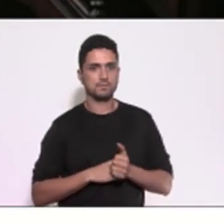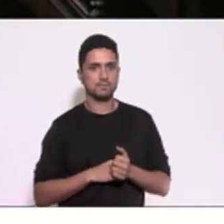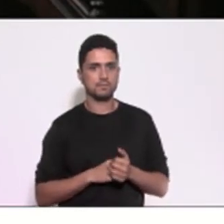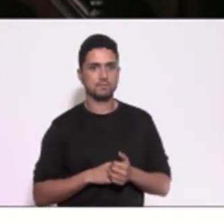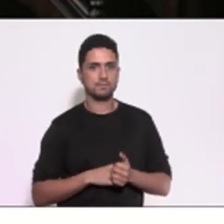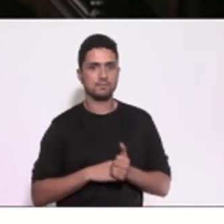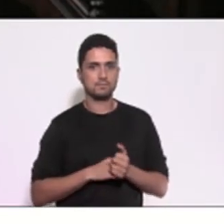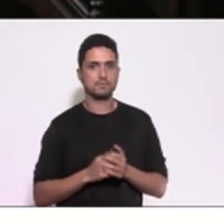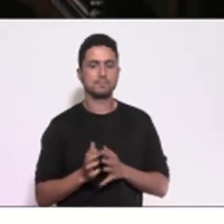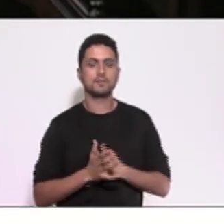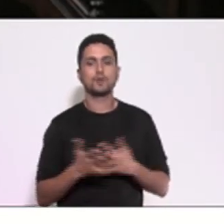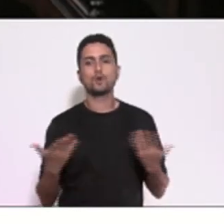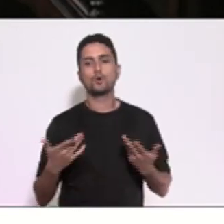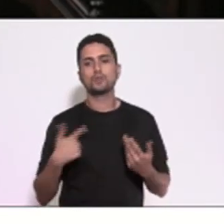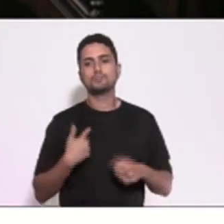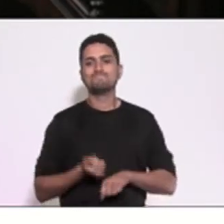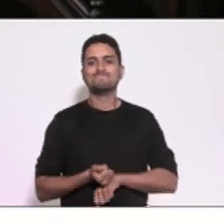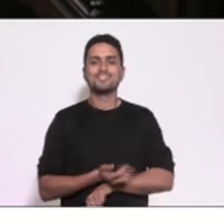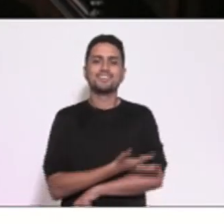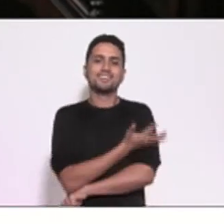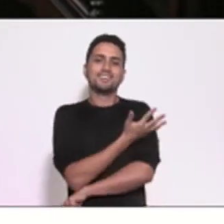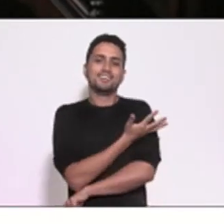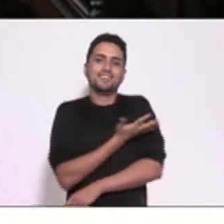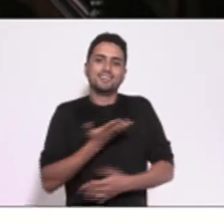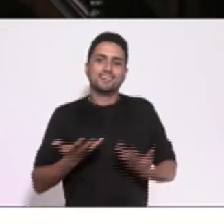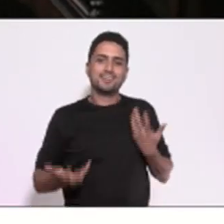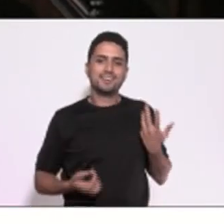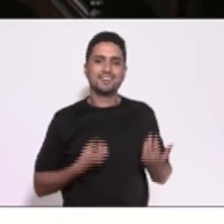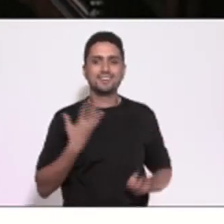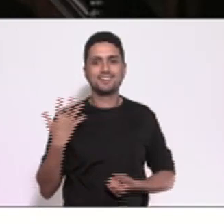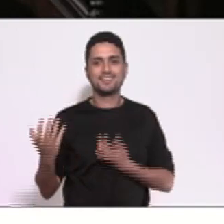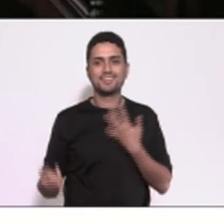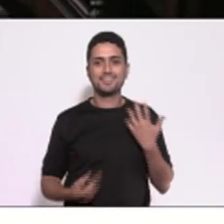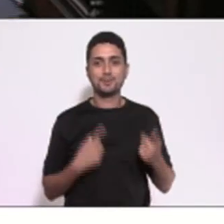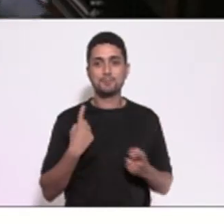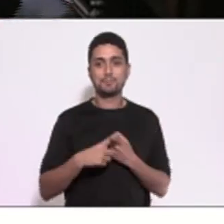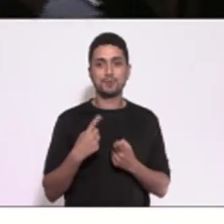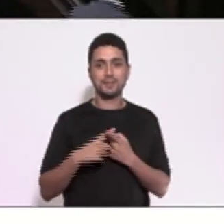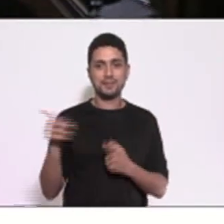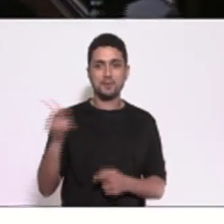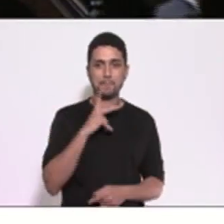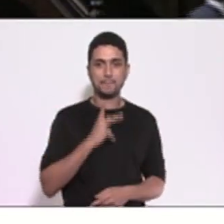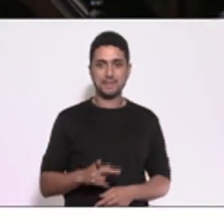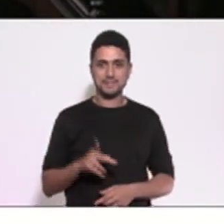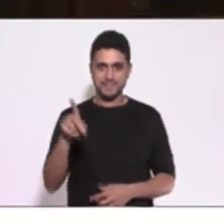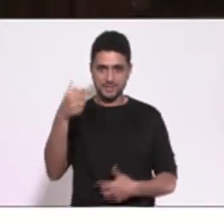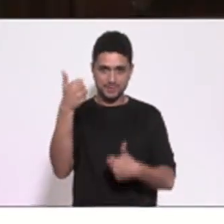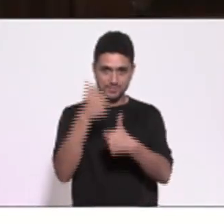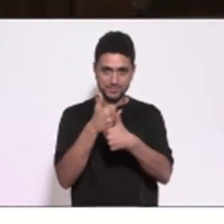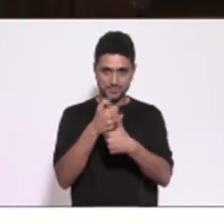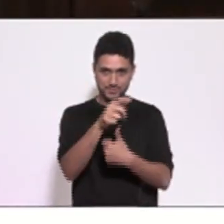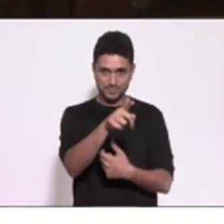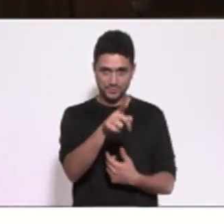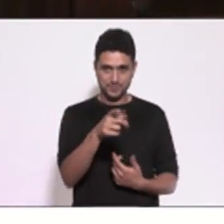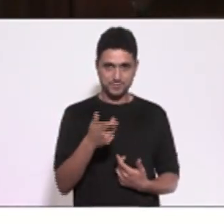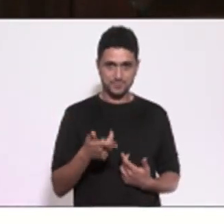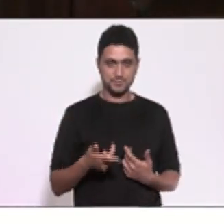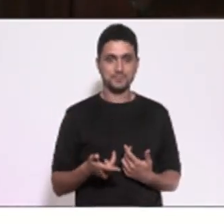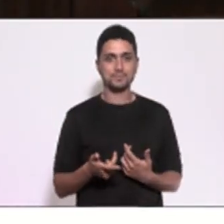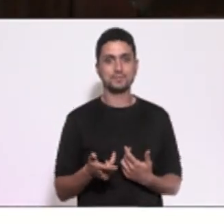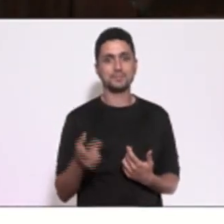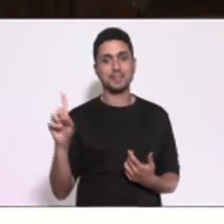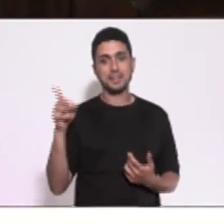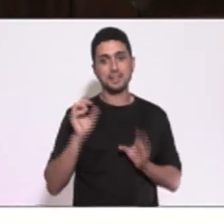Hoje eu estou emocionado, senhor deputado Valdec, porque o presidente que substituiu Vossa Excelência